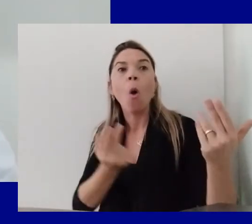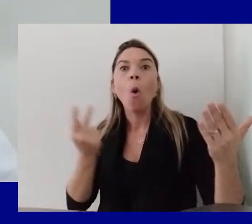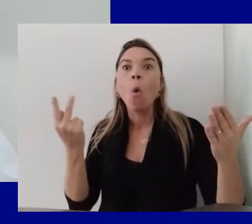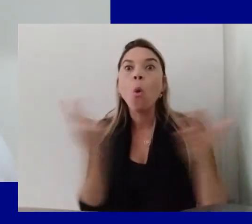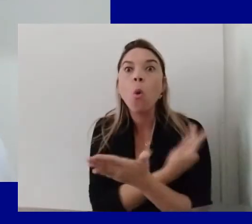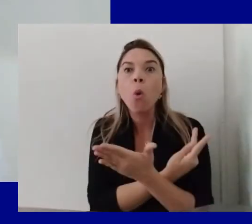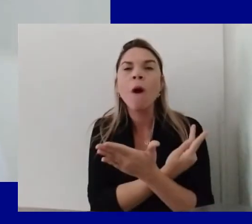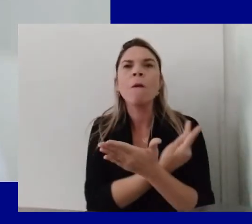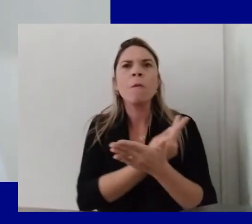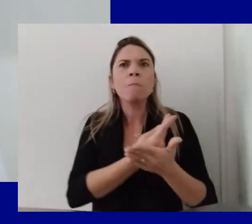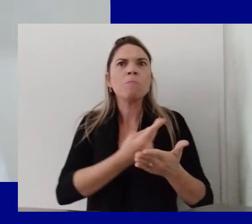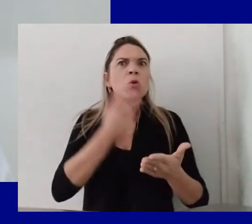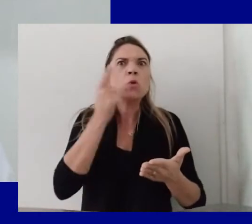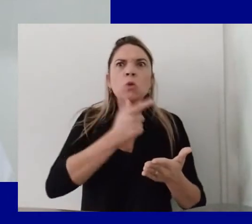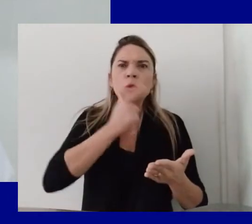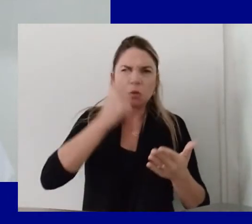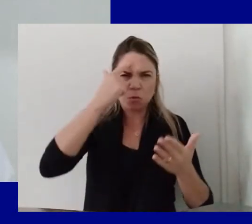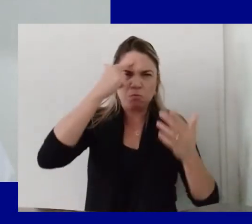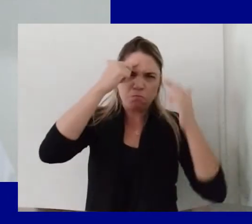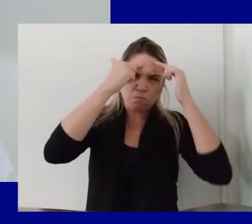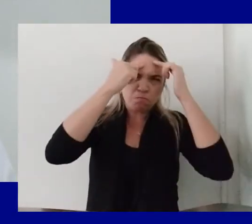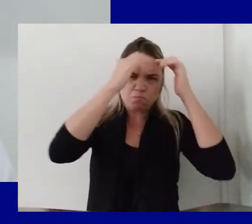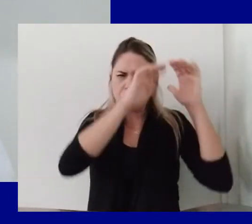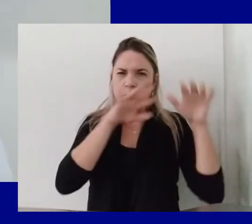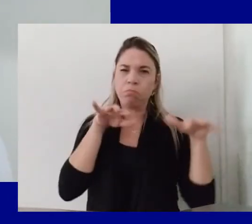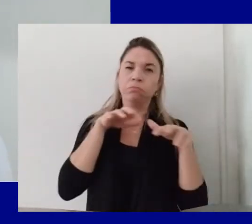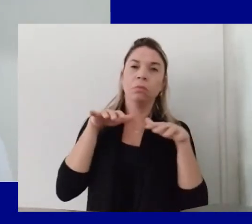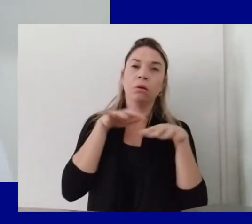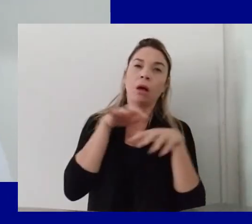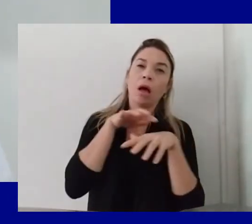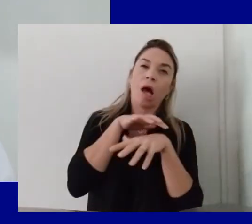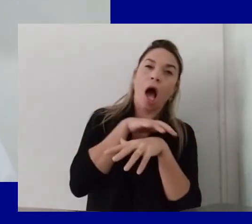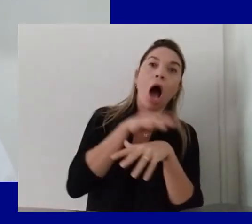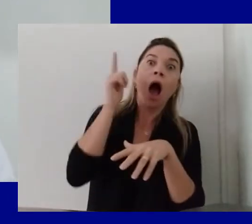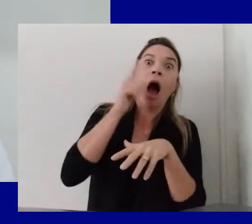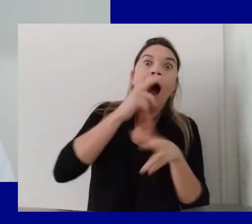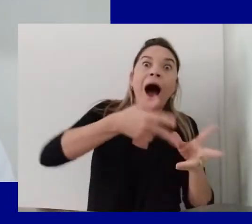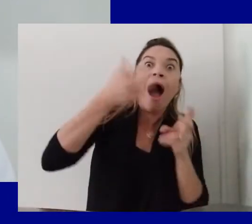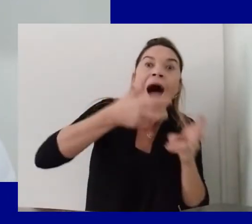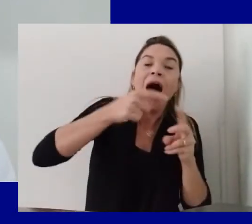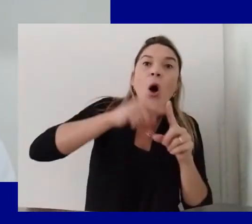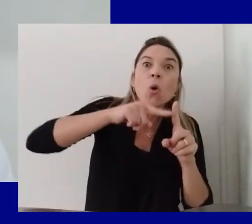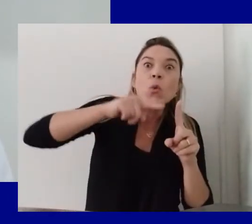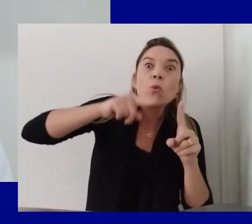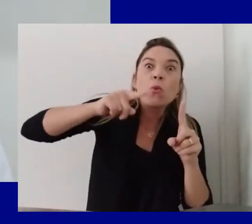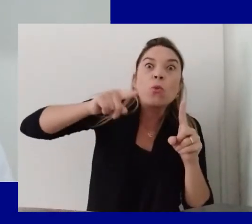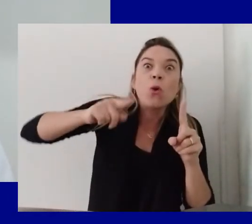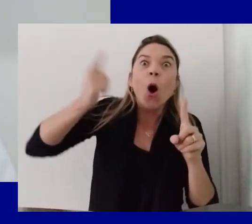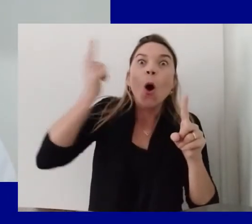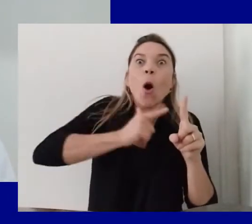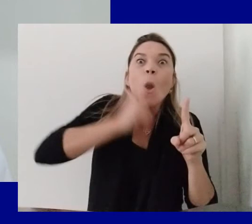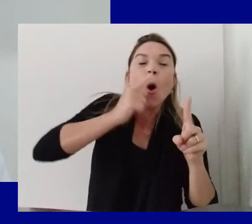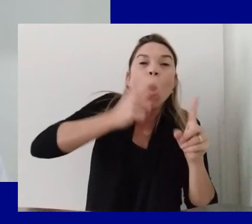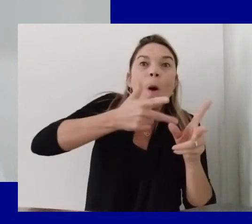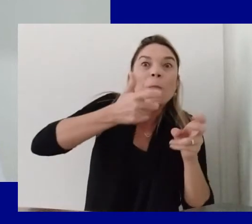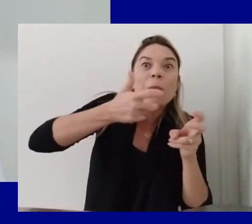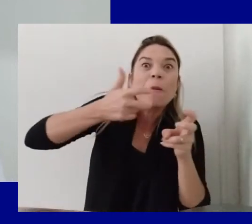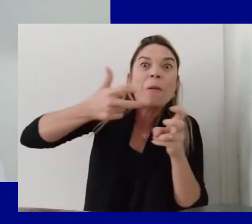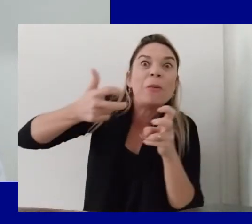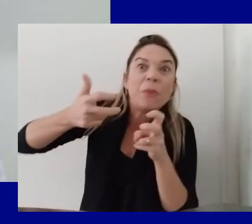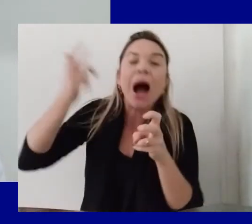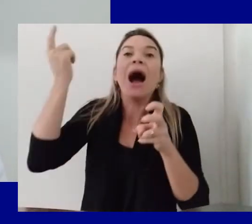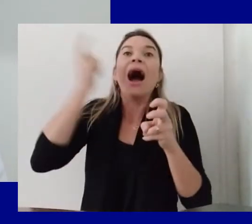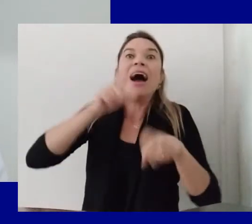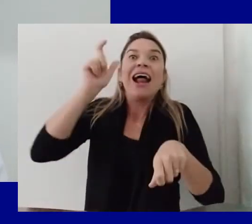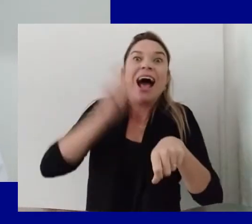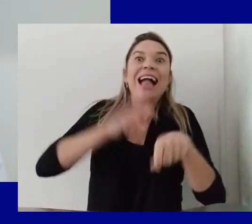o melhor mapeamento possível. E então no dia seguinte a cirurgia foi realizada com sucesso e ela foi